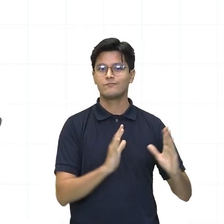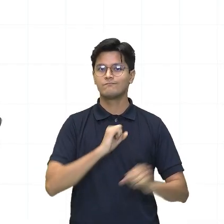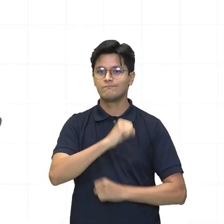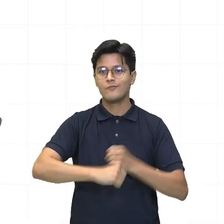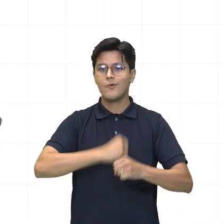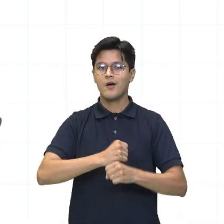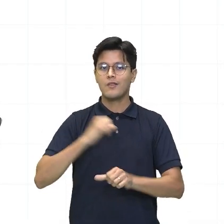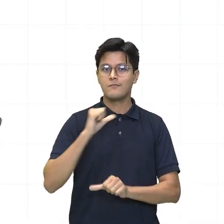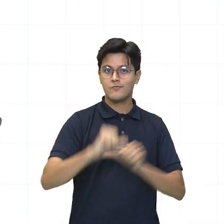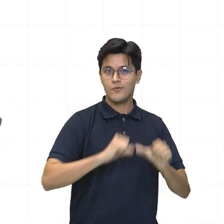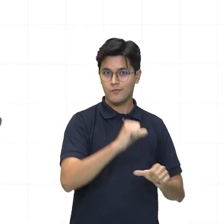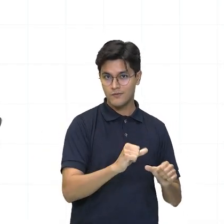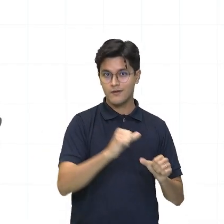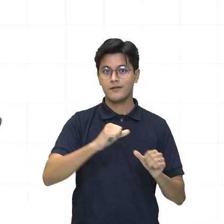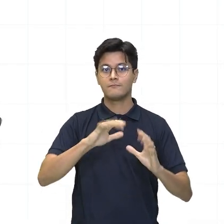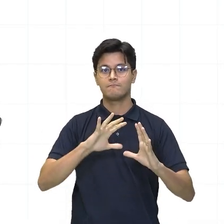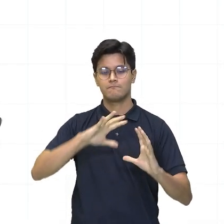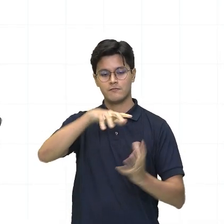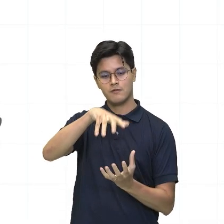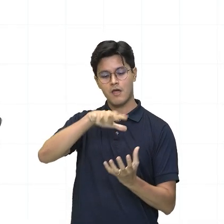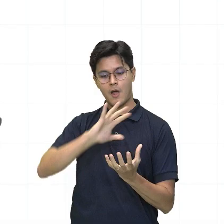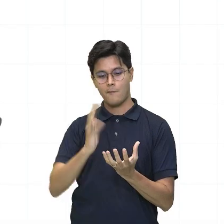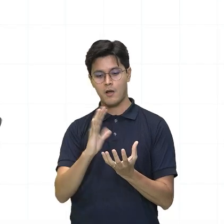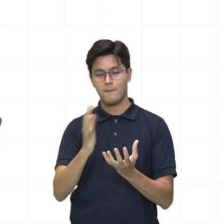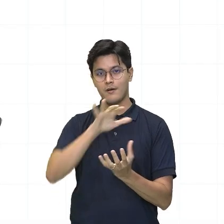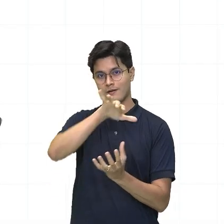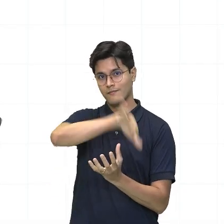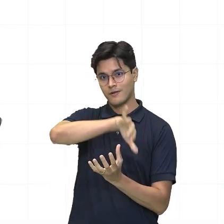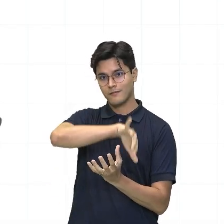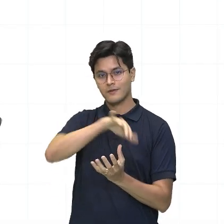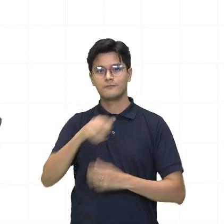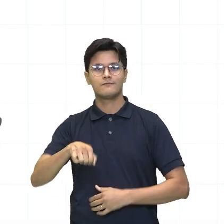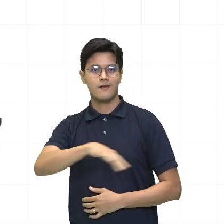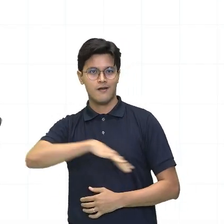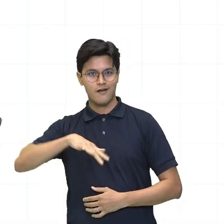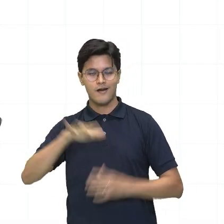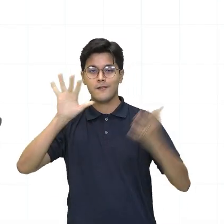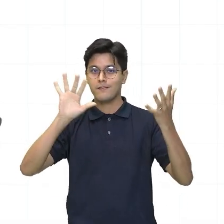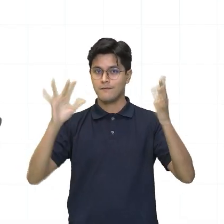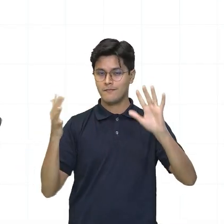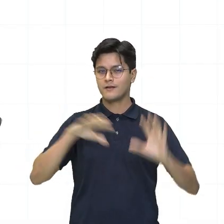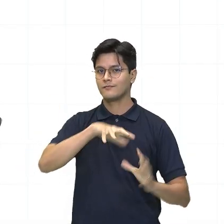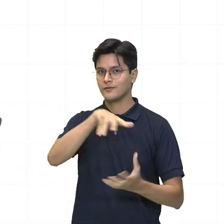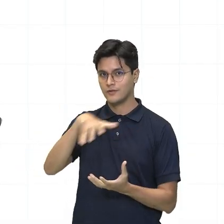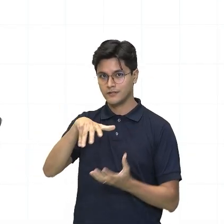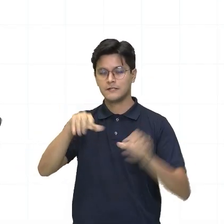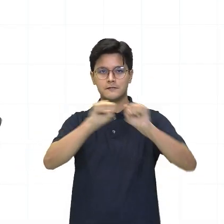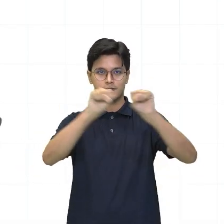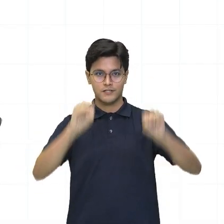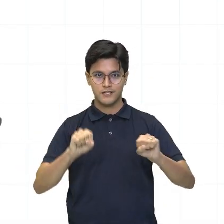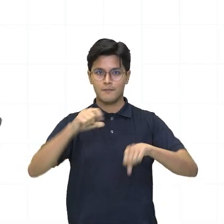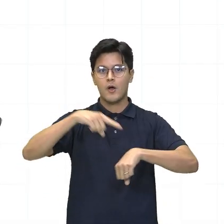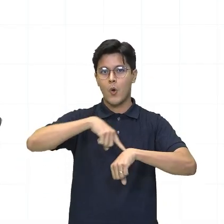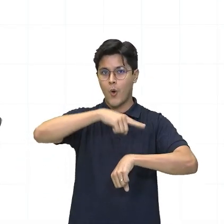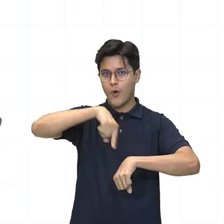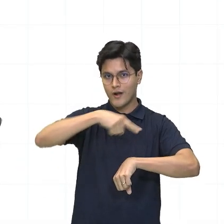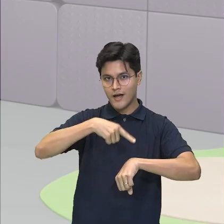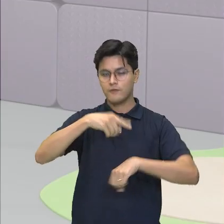zonas climáticas do planeta, fuso horário mundial, fuso horários brasileiros e horário de verão.